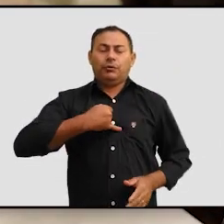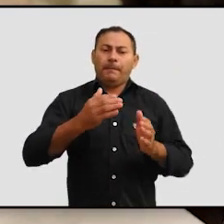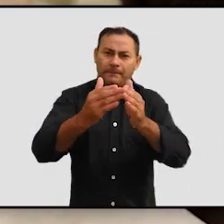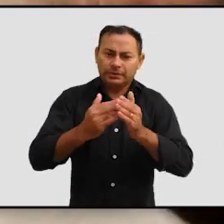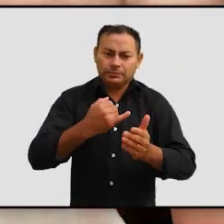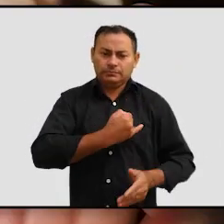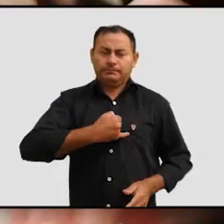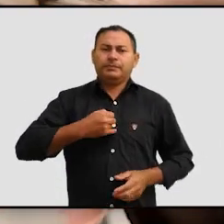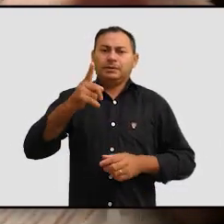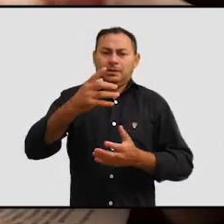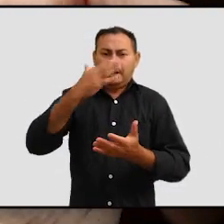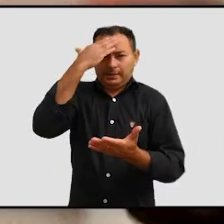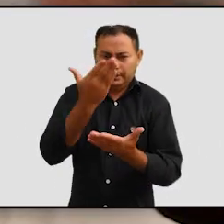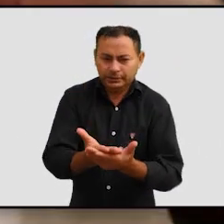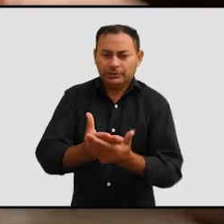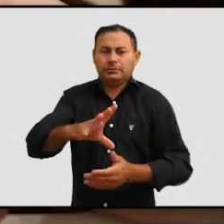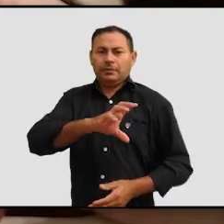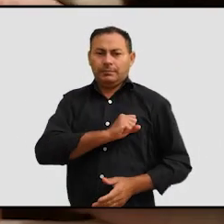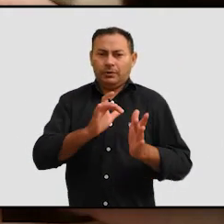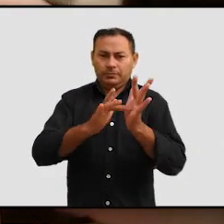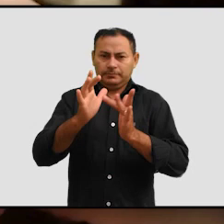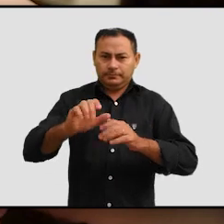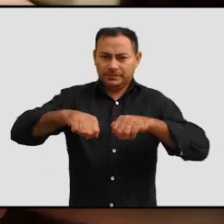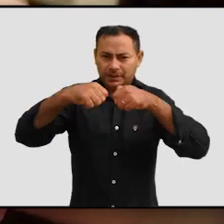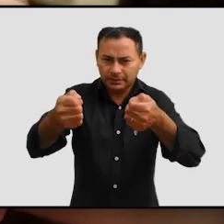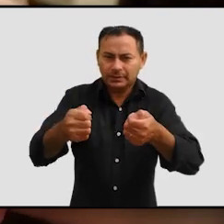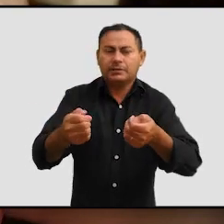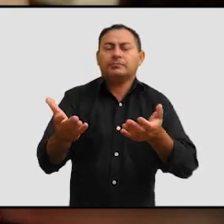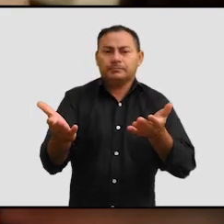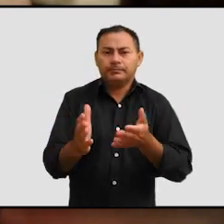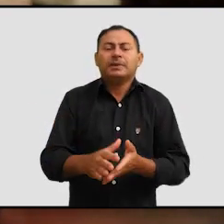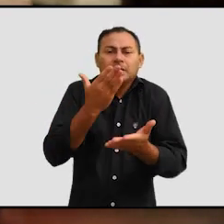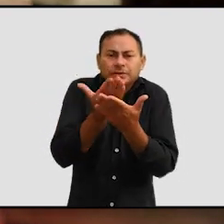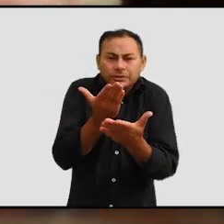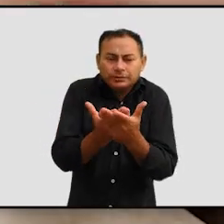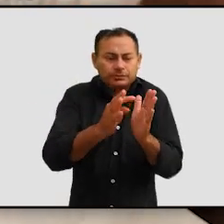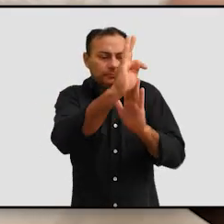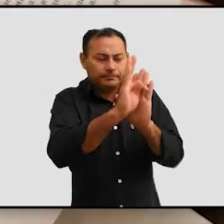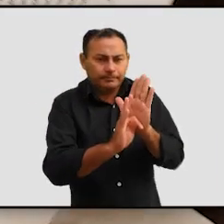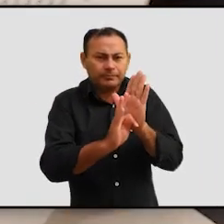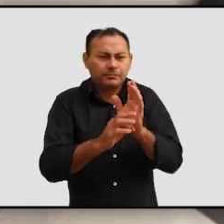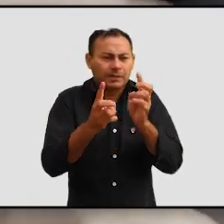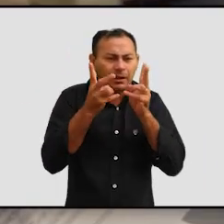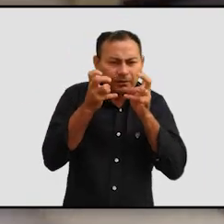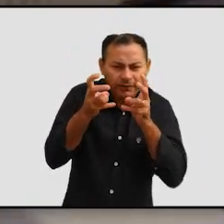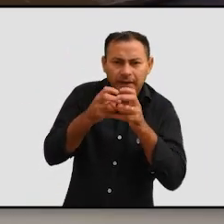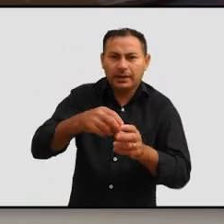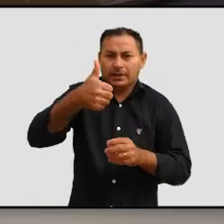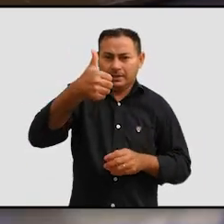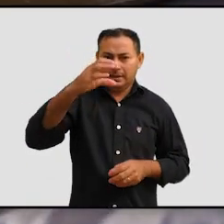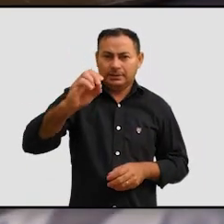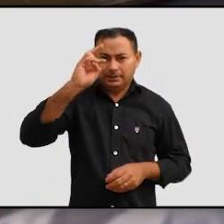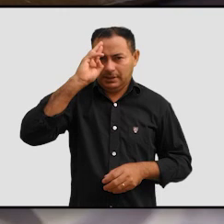João e para que você confesse o valor que Jesus deu ao amor. Estude esse texto e identifique